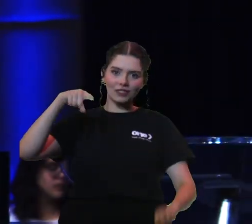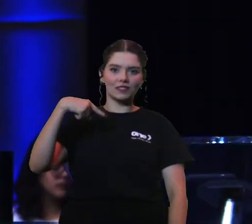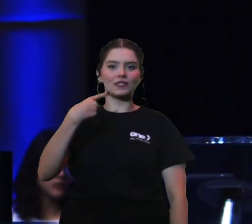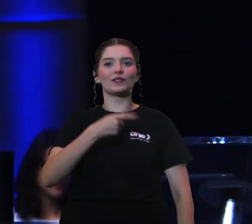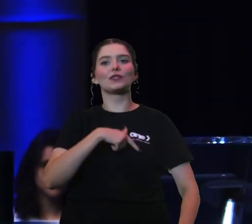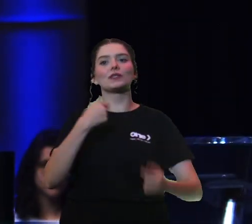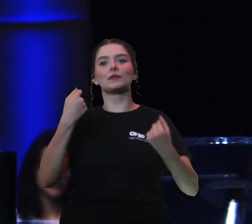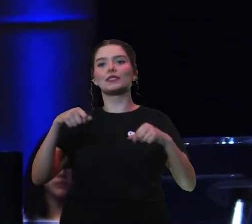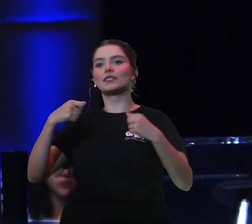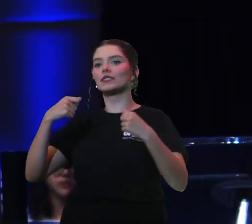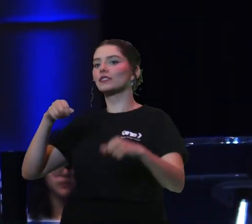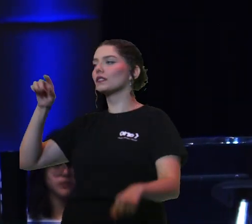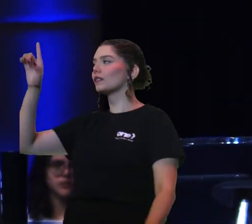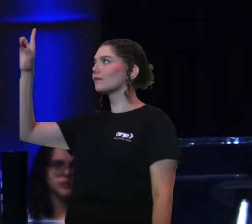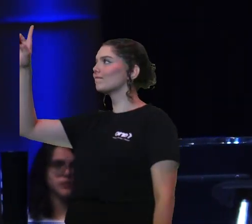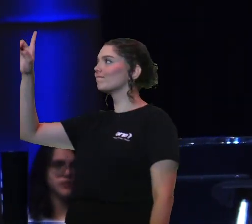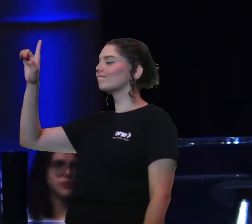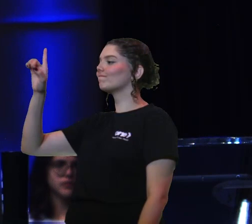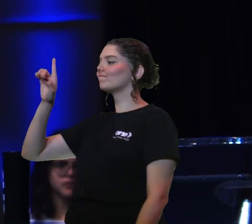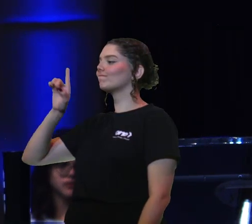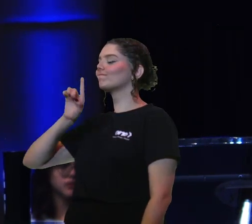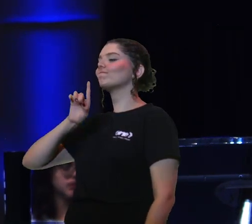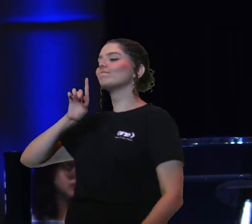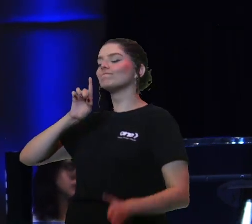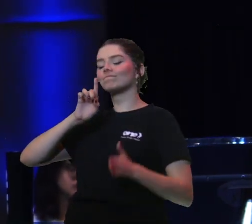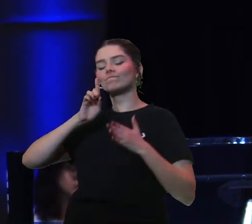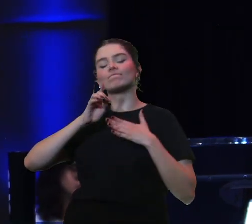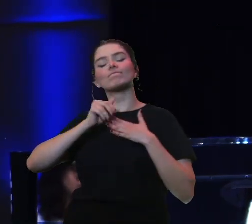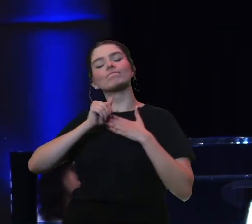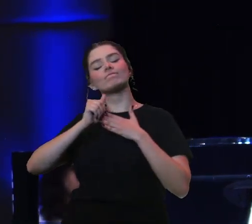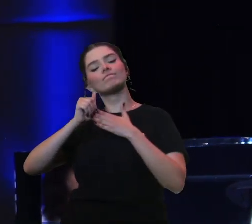precisamos ouvir a voz do Espírito.